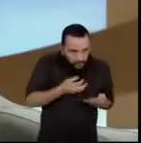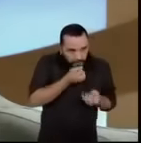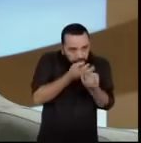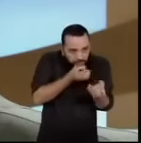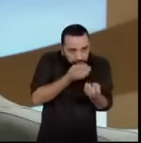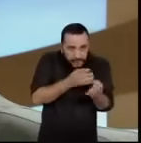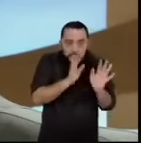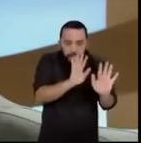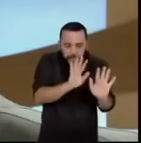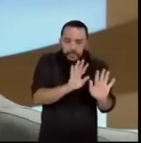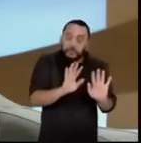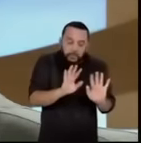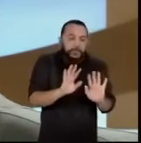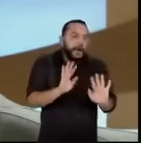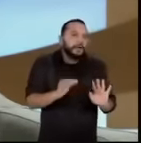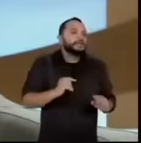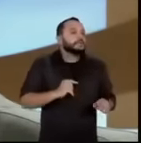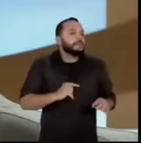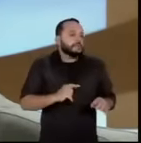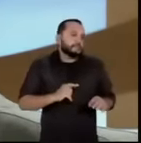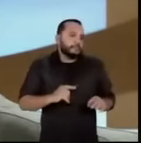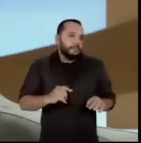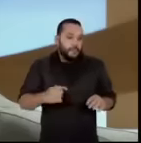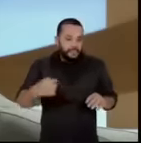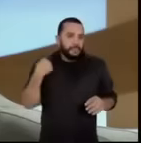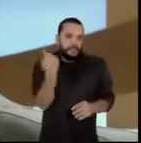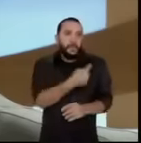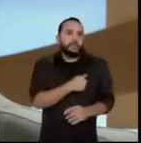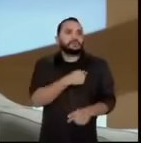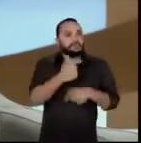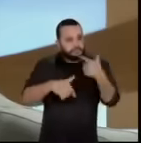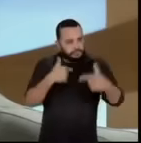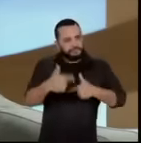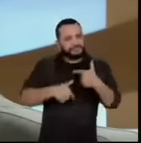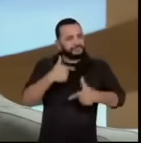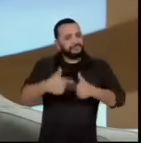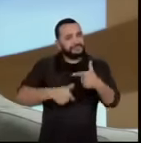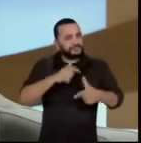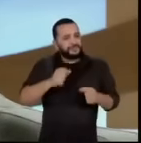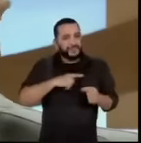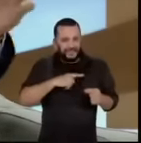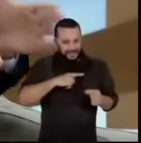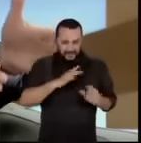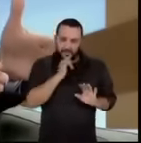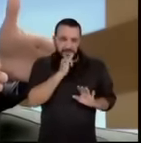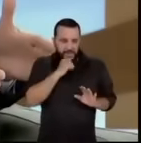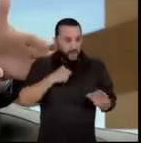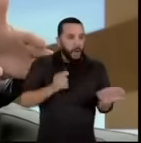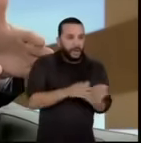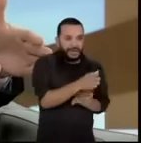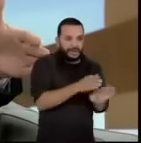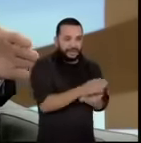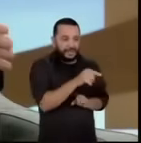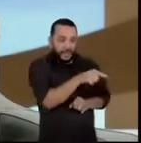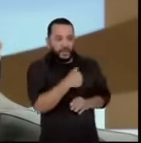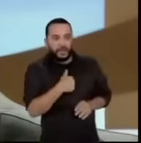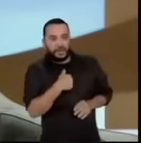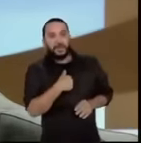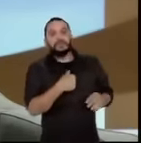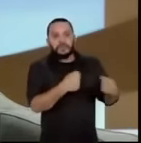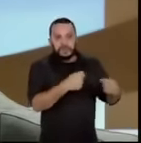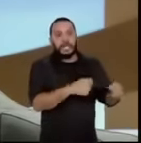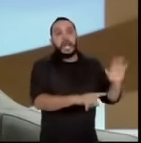das informações propriamente ditas, na nossa parte não há absolutamente nenhuma orientação para flexibilizar o cumprimento da